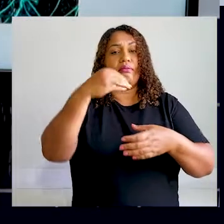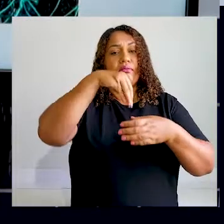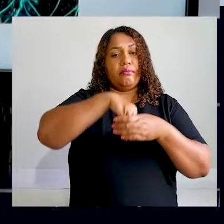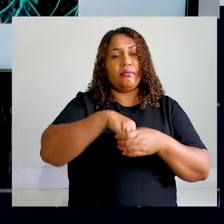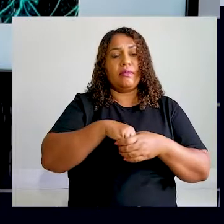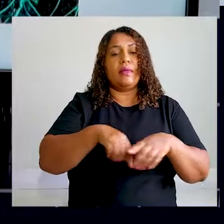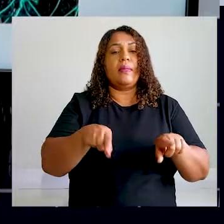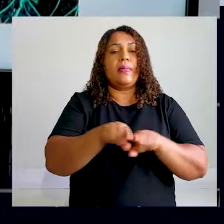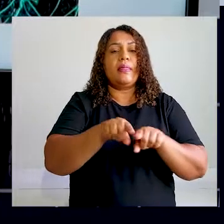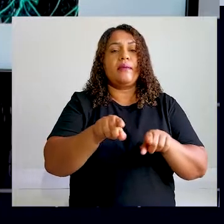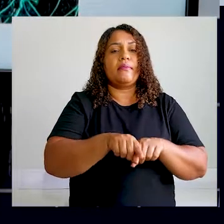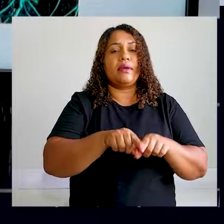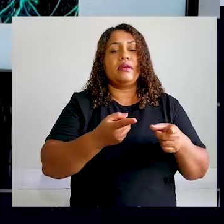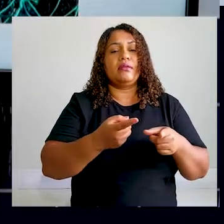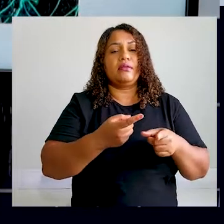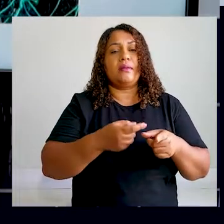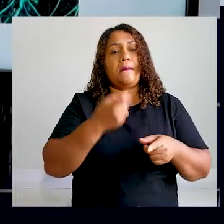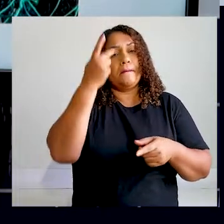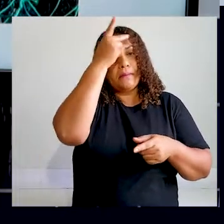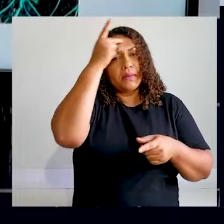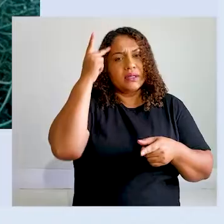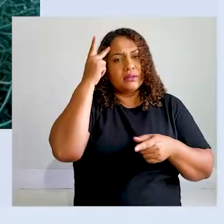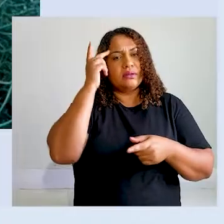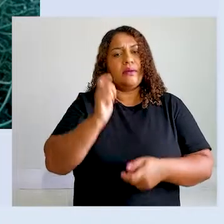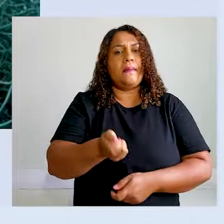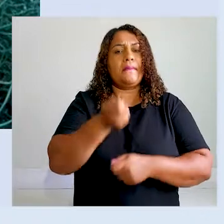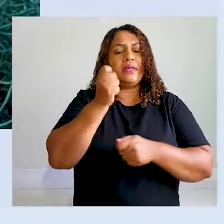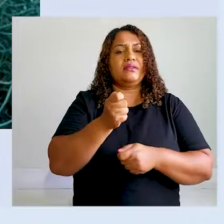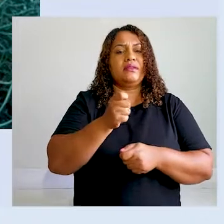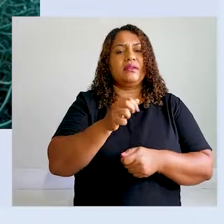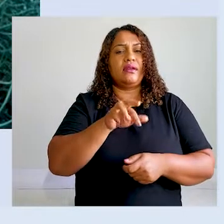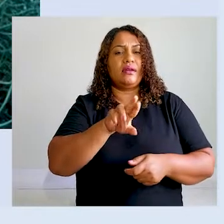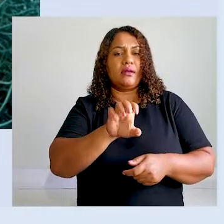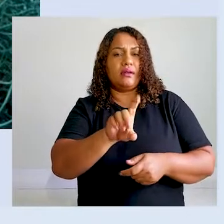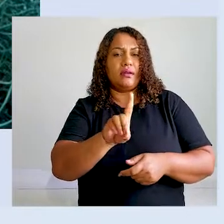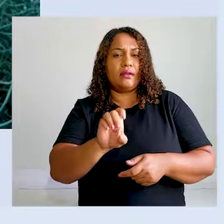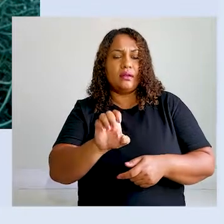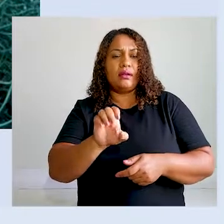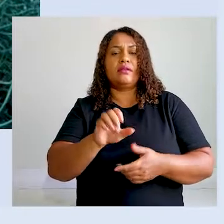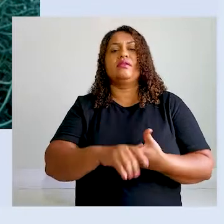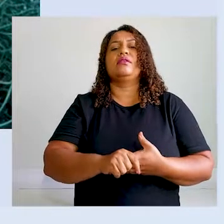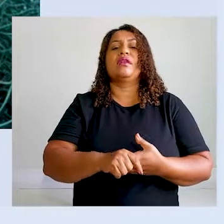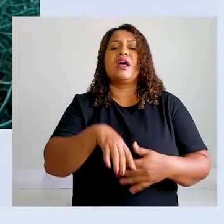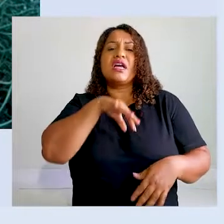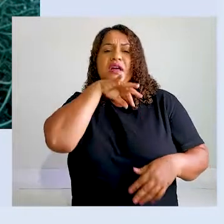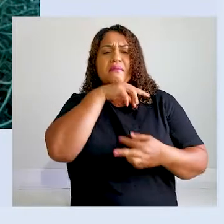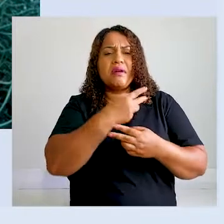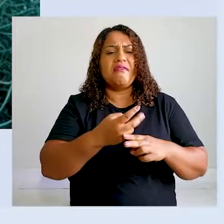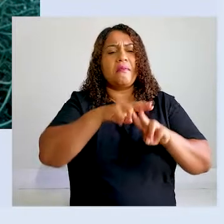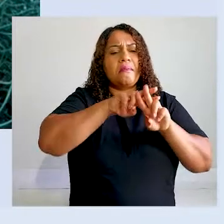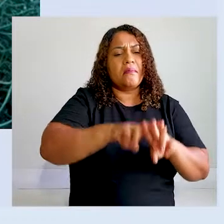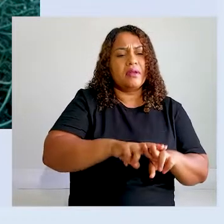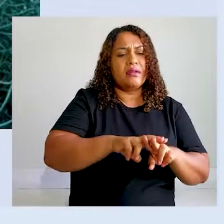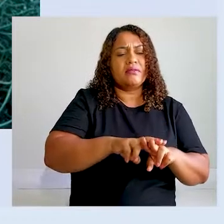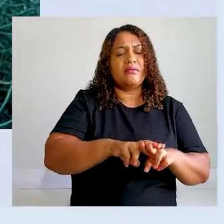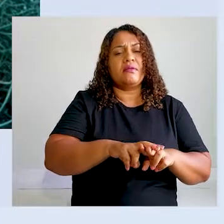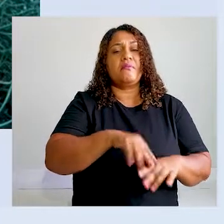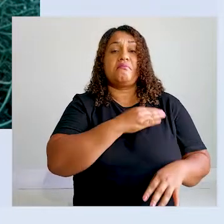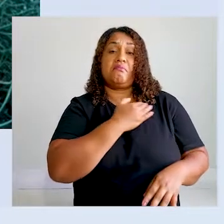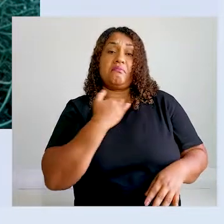Redes de pesca de plástico que são abandonadas no mar, onde muitos animais ficam presos e